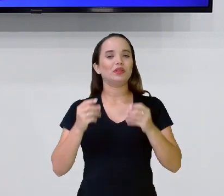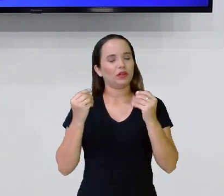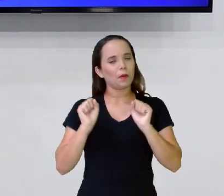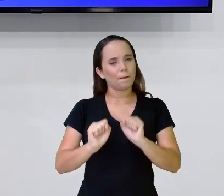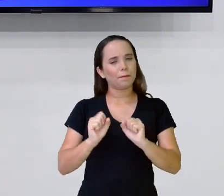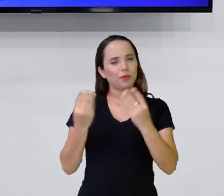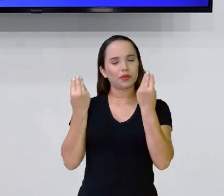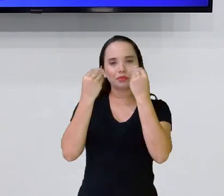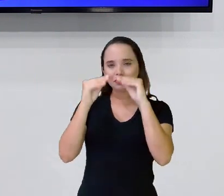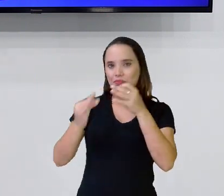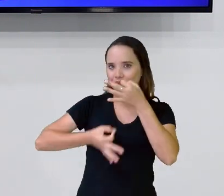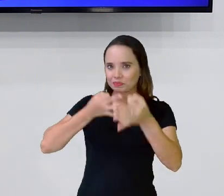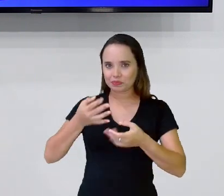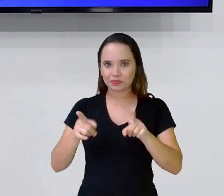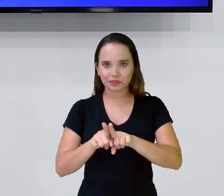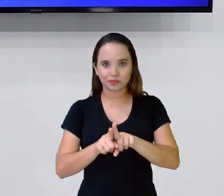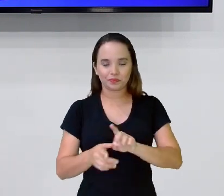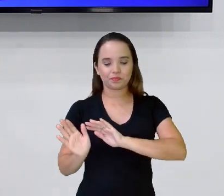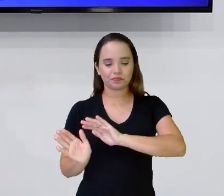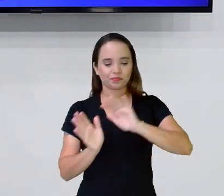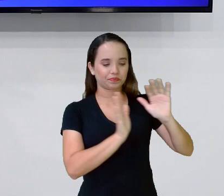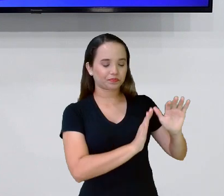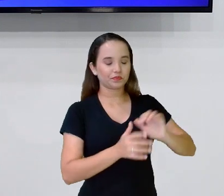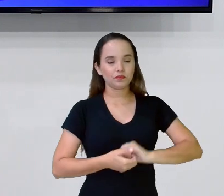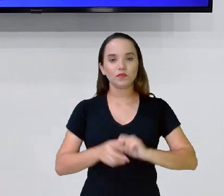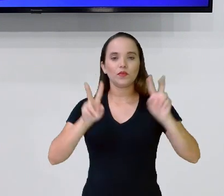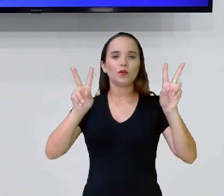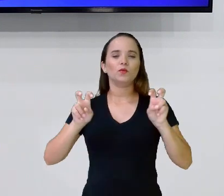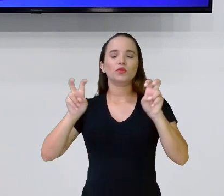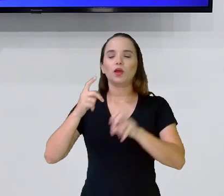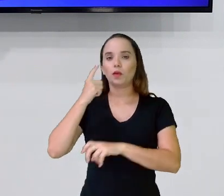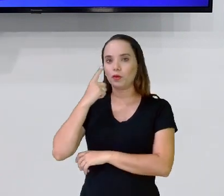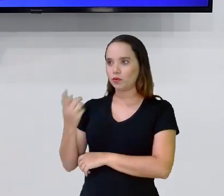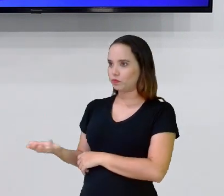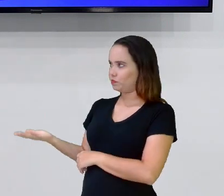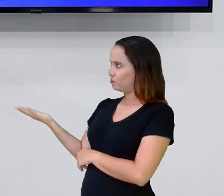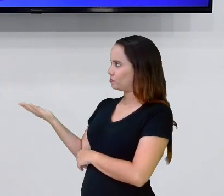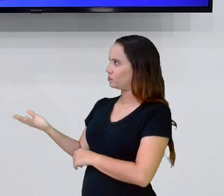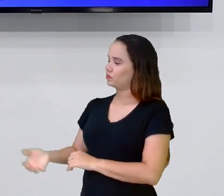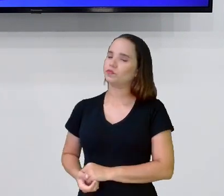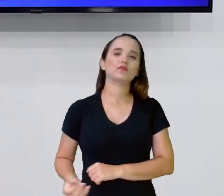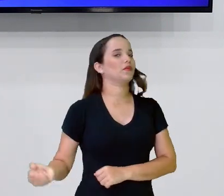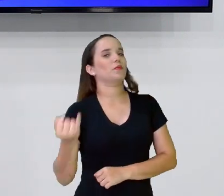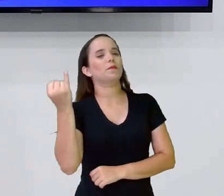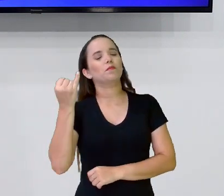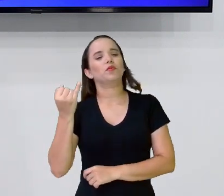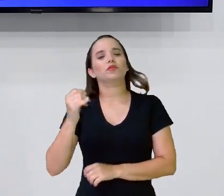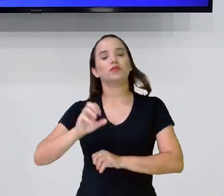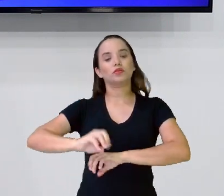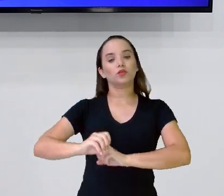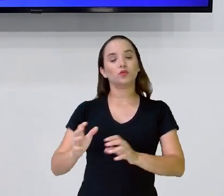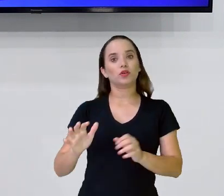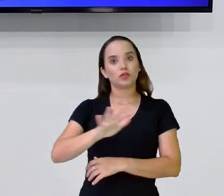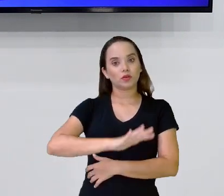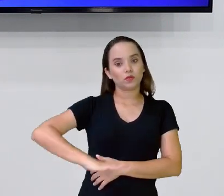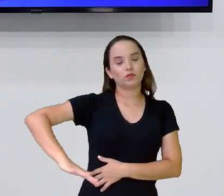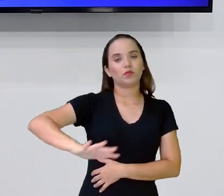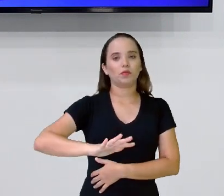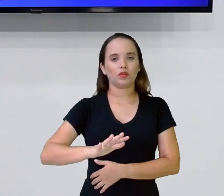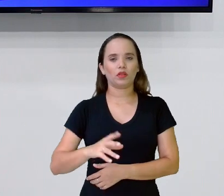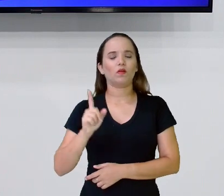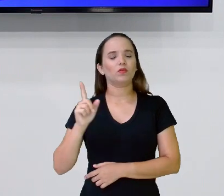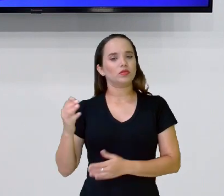aula de sustentabilidade, né, eu falei da de geografia, o de sustentabilidade vai ser a importância da educação ambiental. Então, são aulas fundamentais, minha gente,